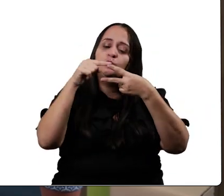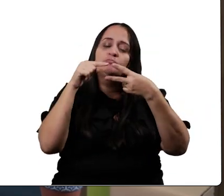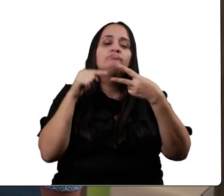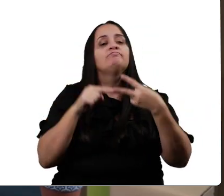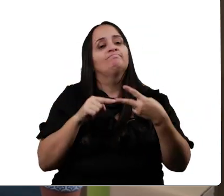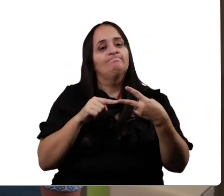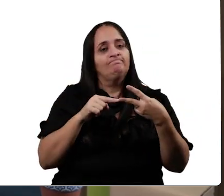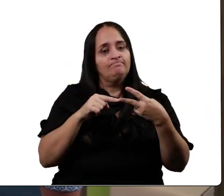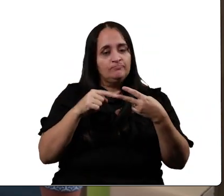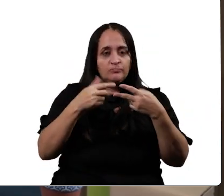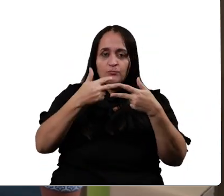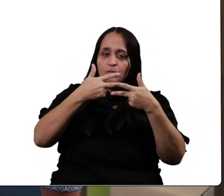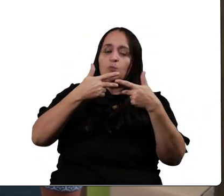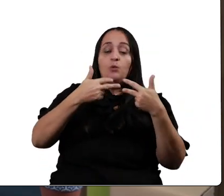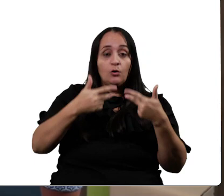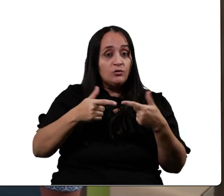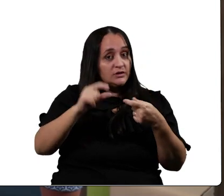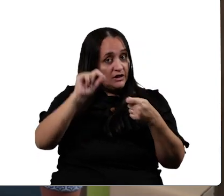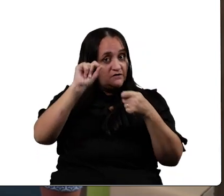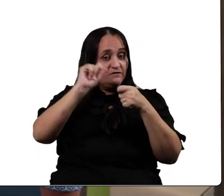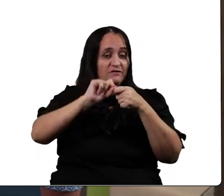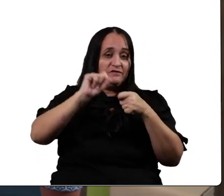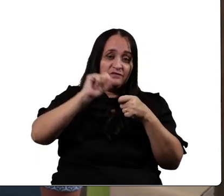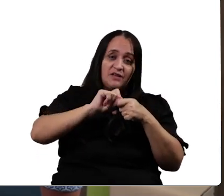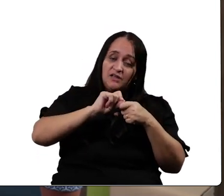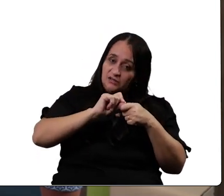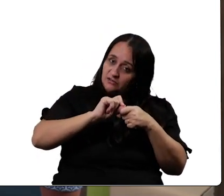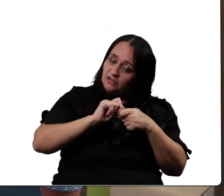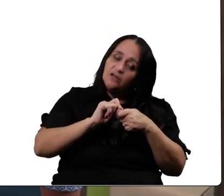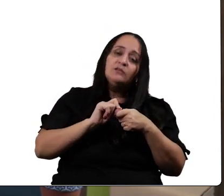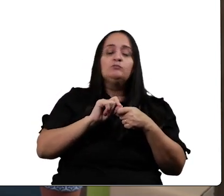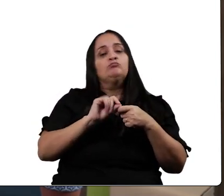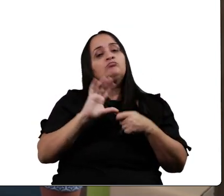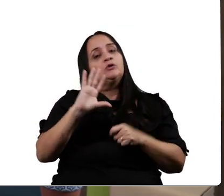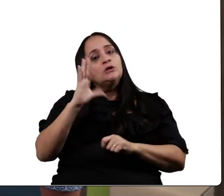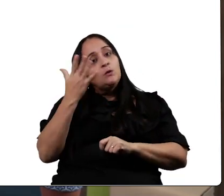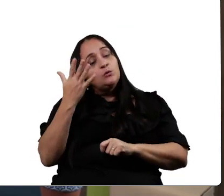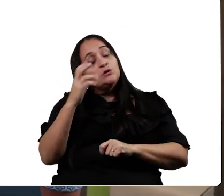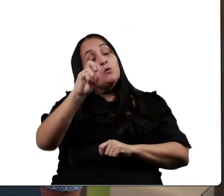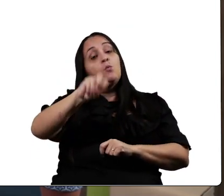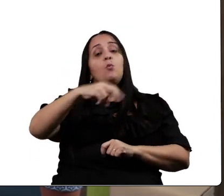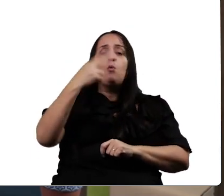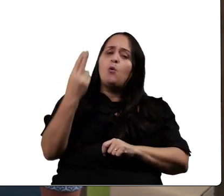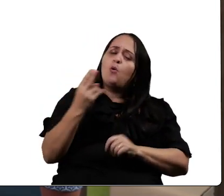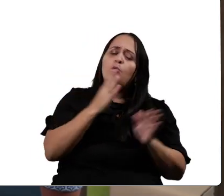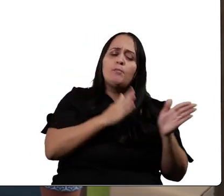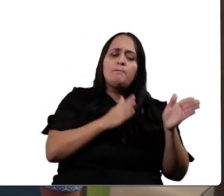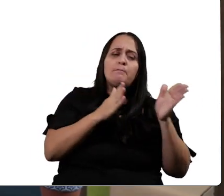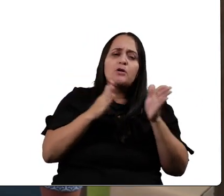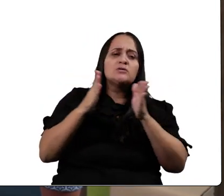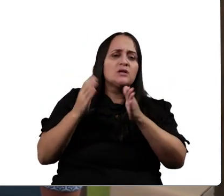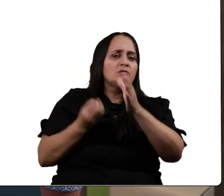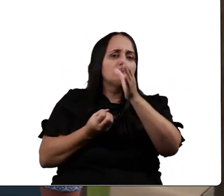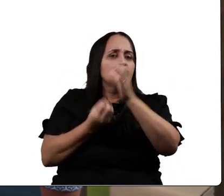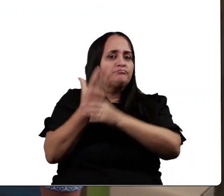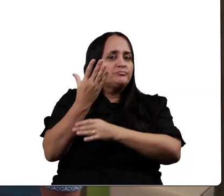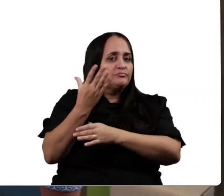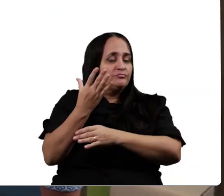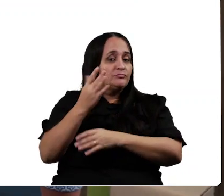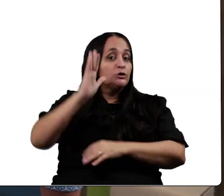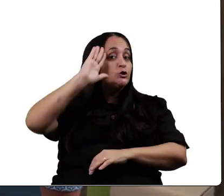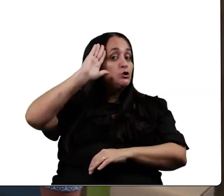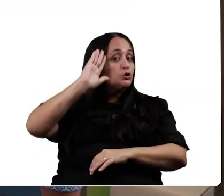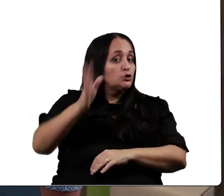é uma coisa feita, ocorrida ou em processo de realização. Ou seja, fato é algo que